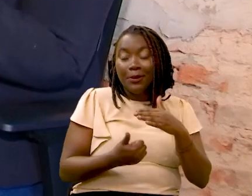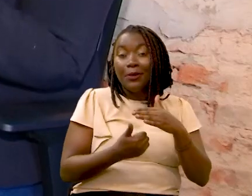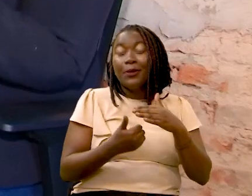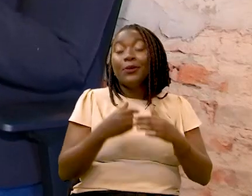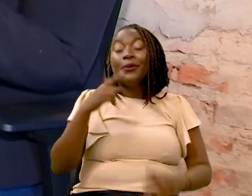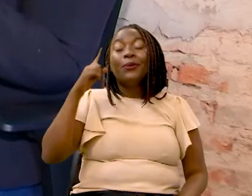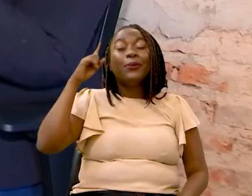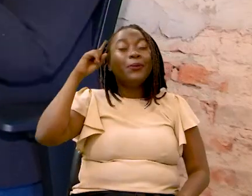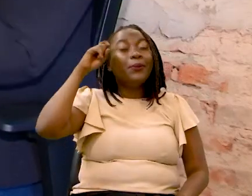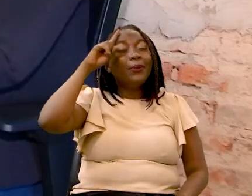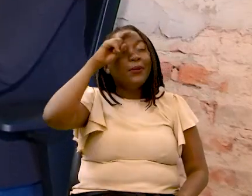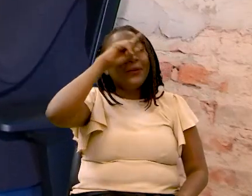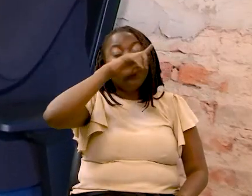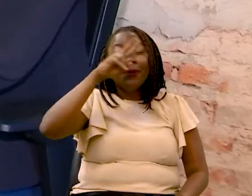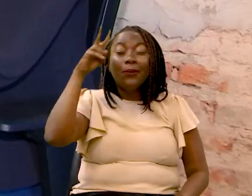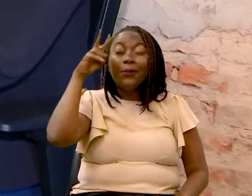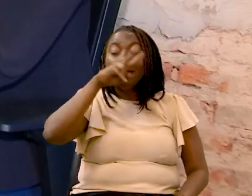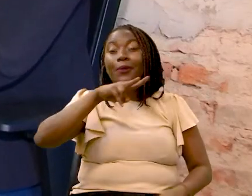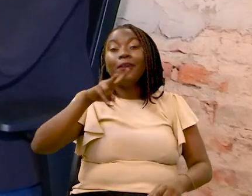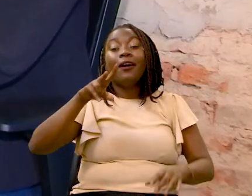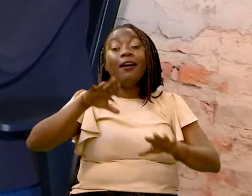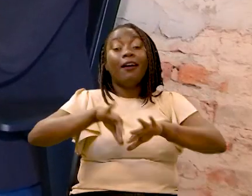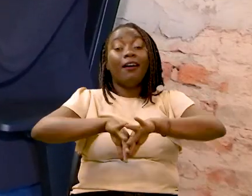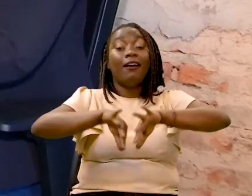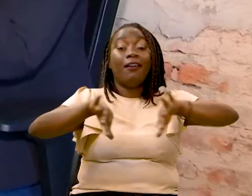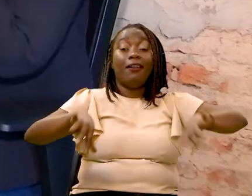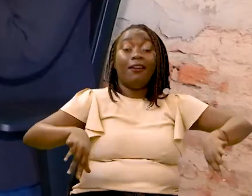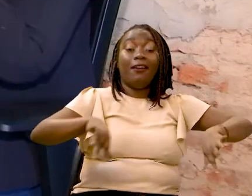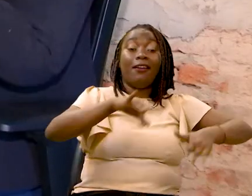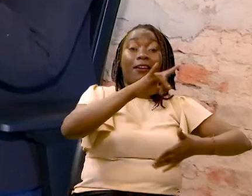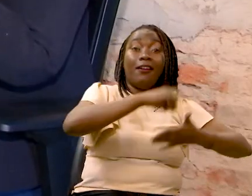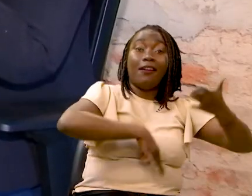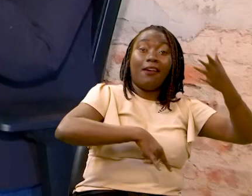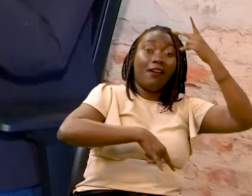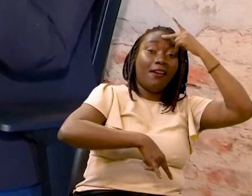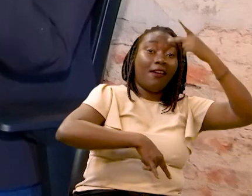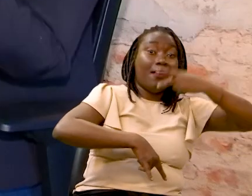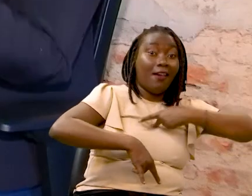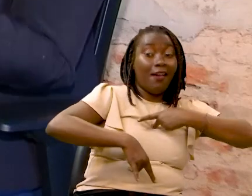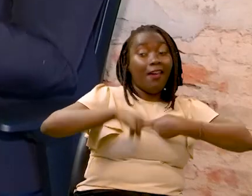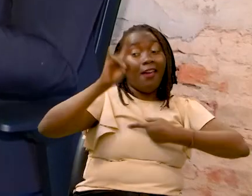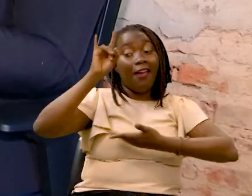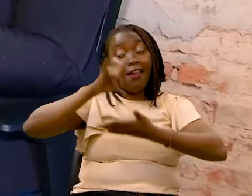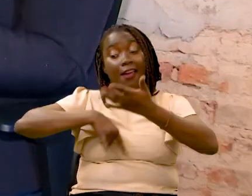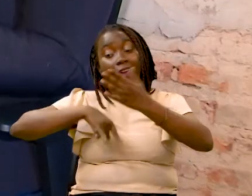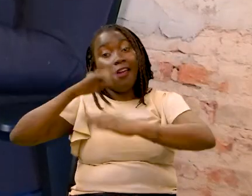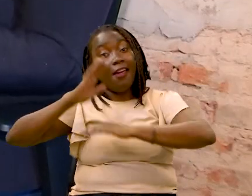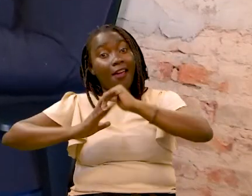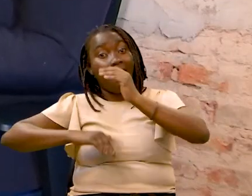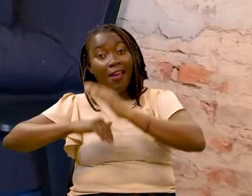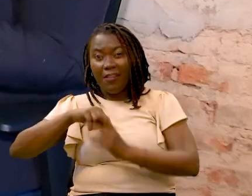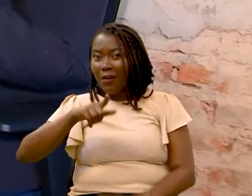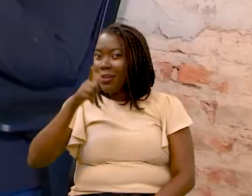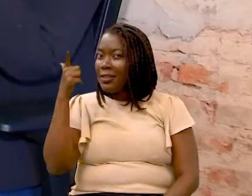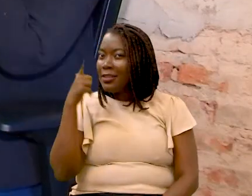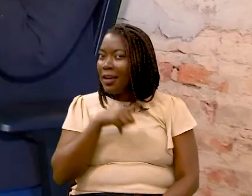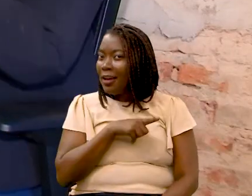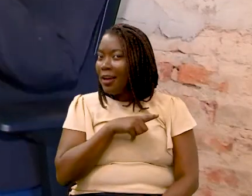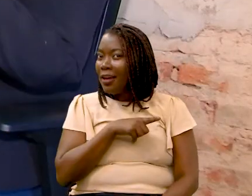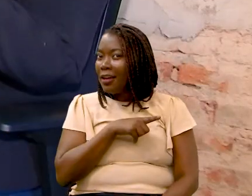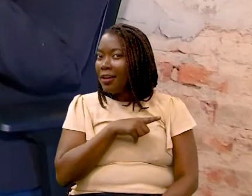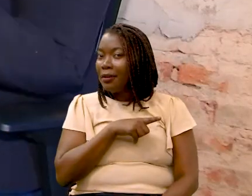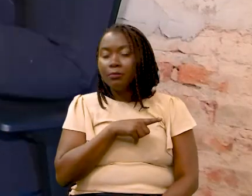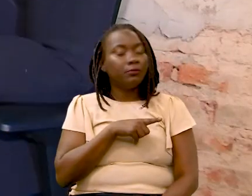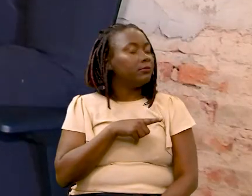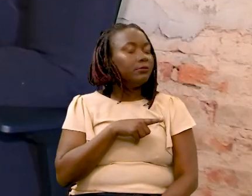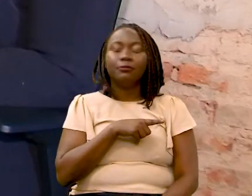muitos empreendedores, o grande desafio é justamente fazer essa separação das contas pessoais e da conta profissional. Você